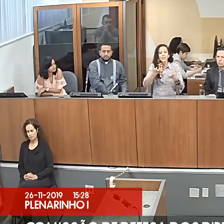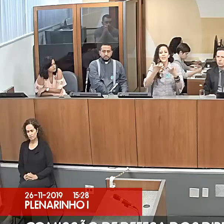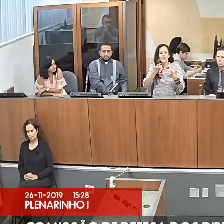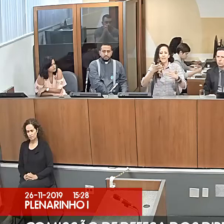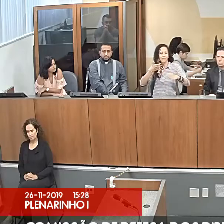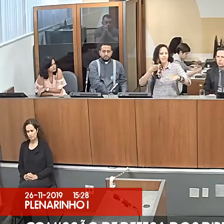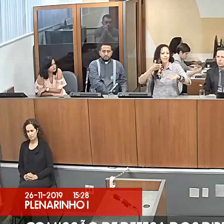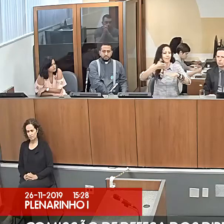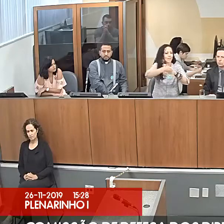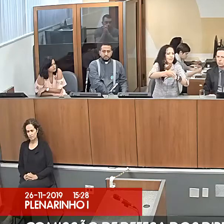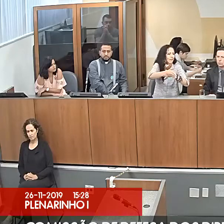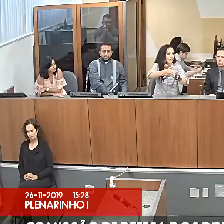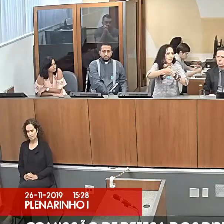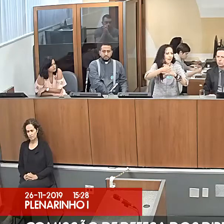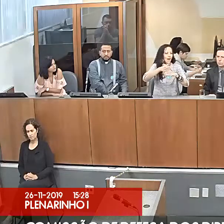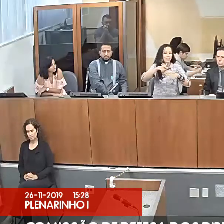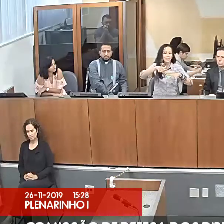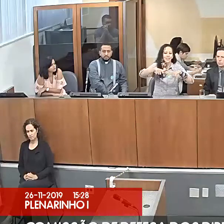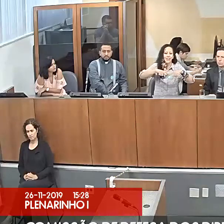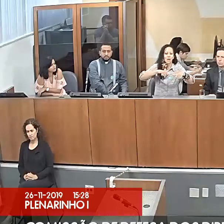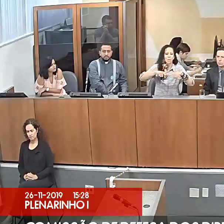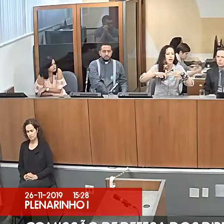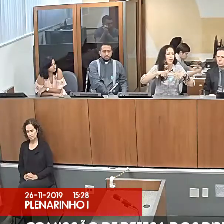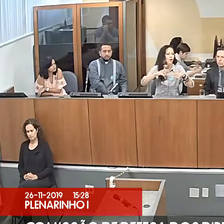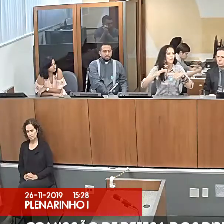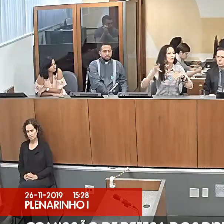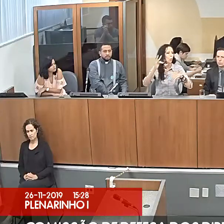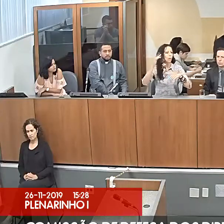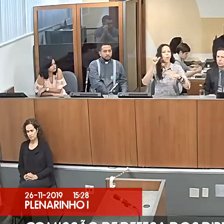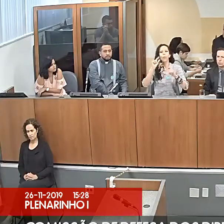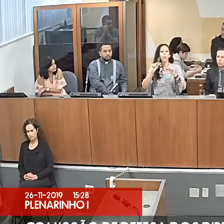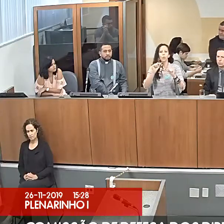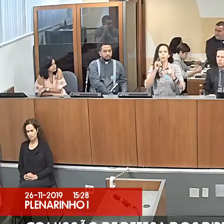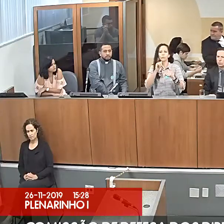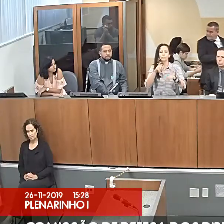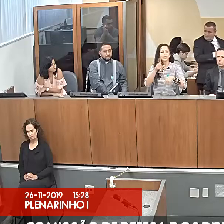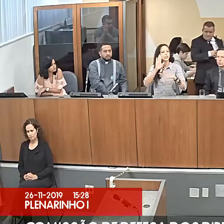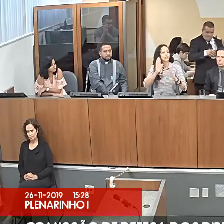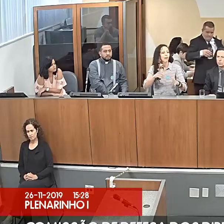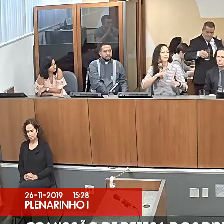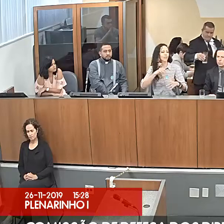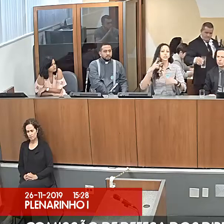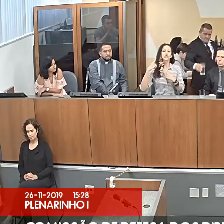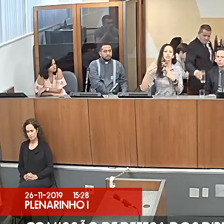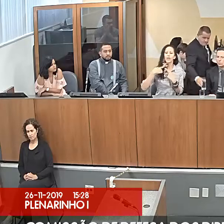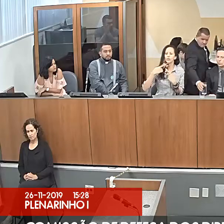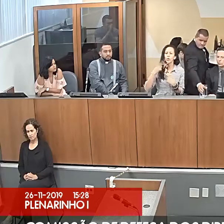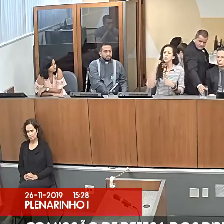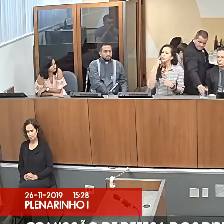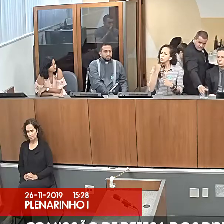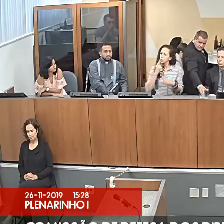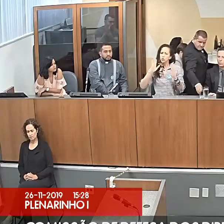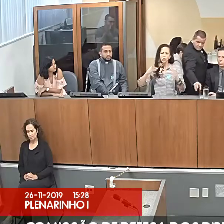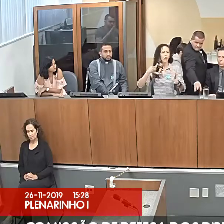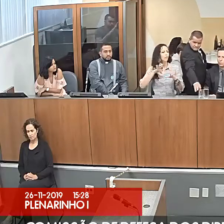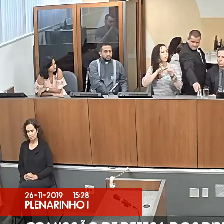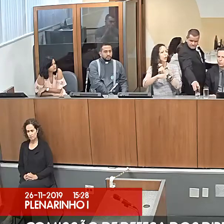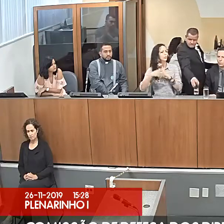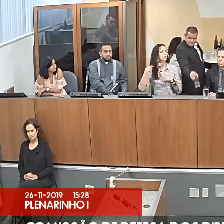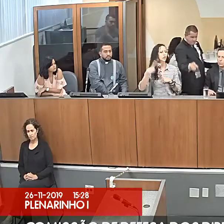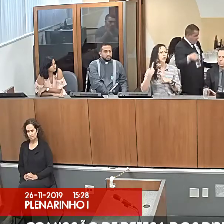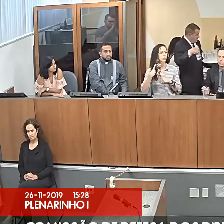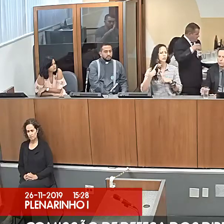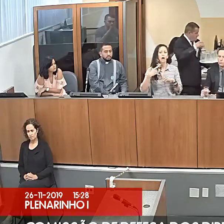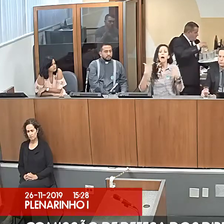uma equidade. O surdo quer ter acesso ao mercado de trabalho formal. Nós temos